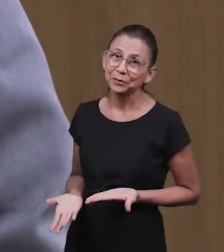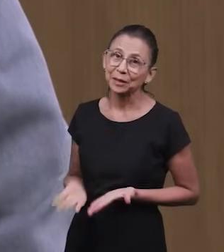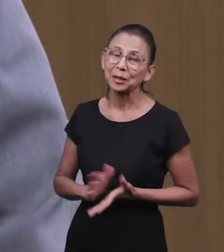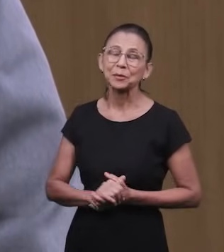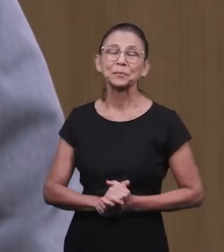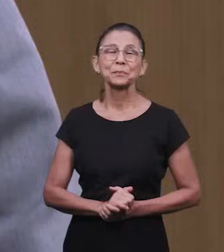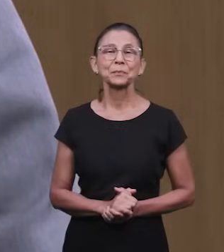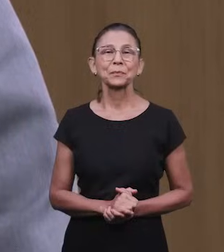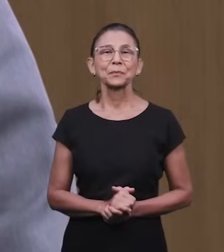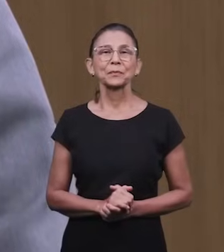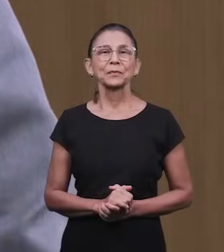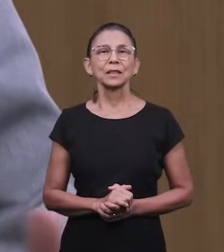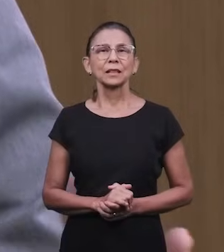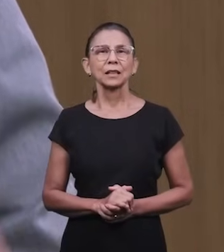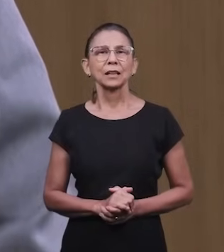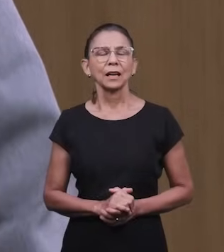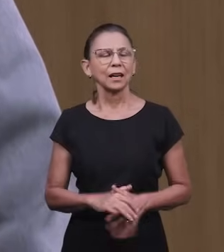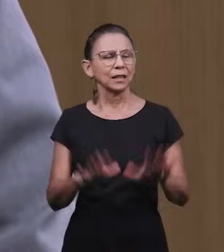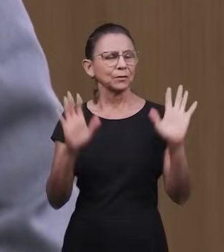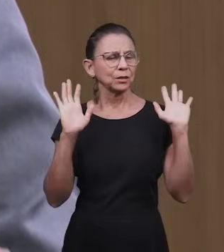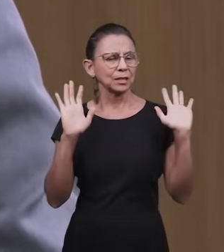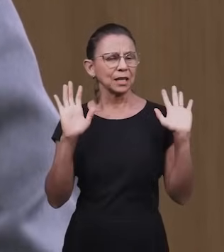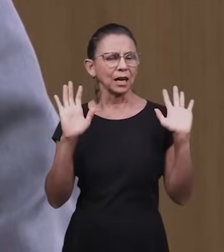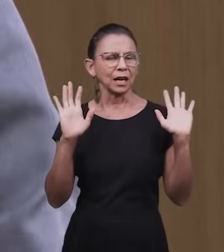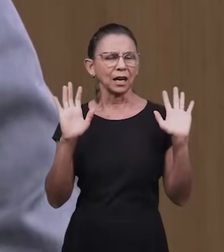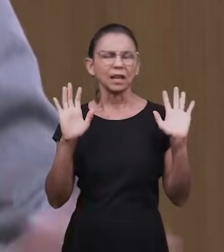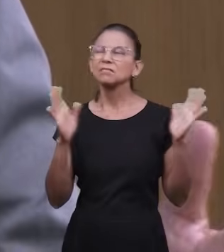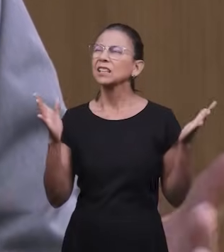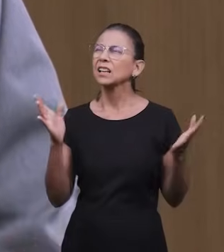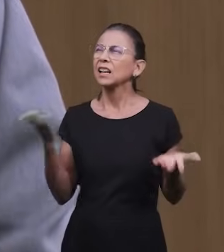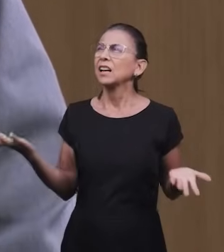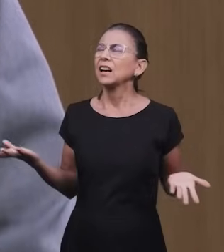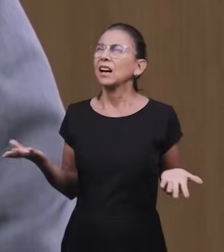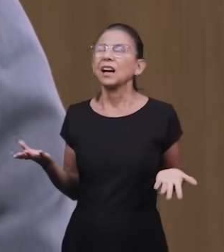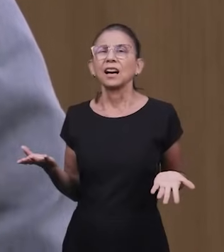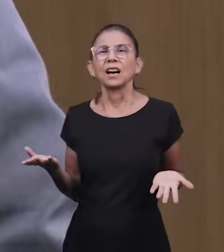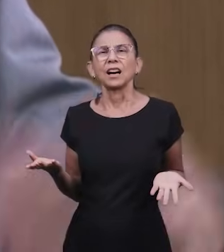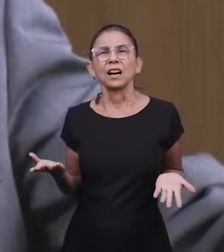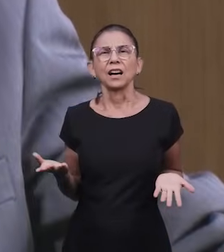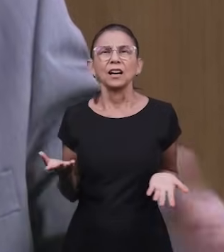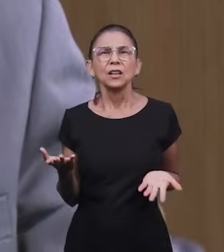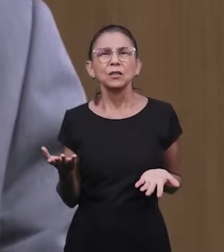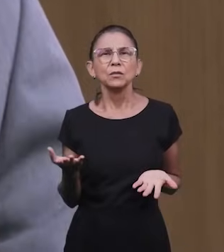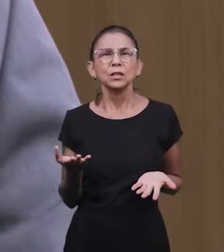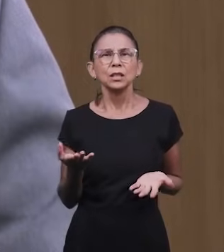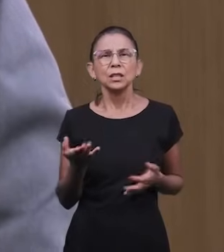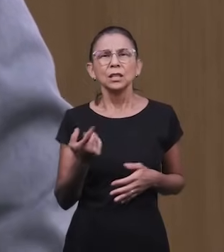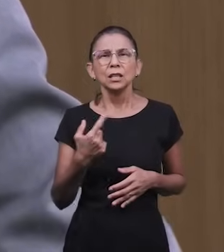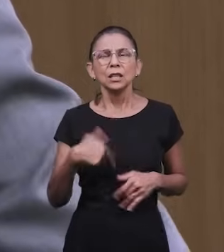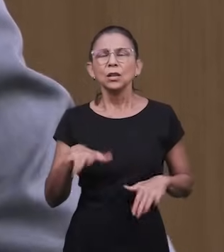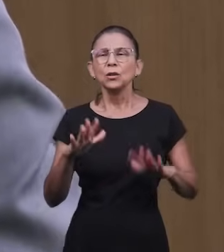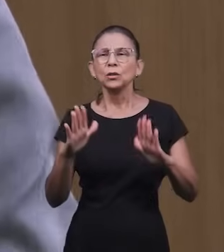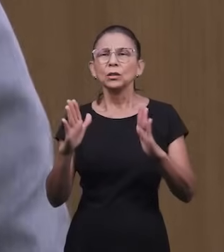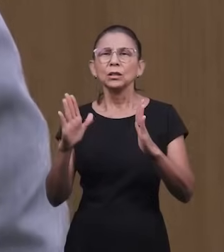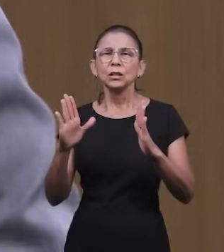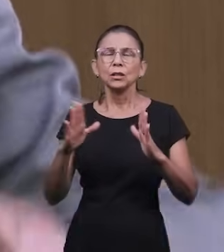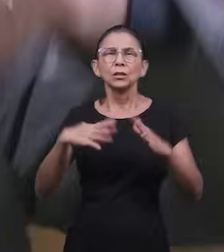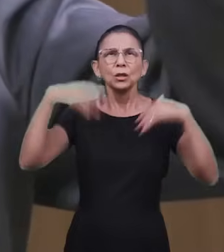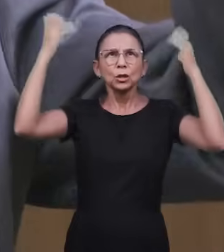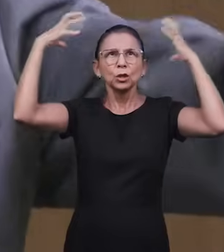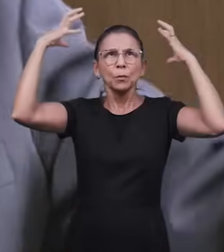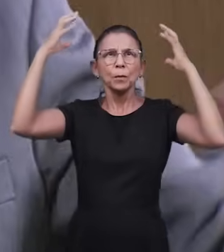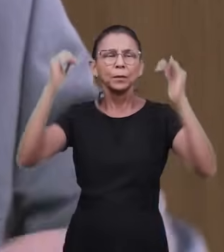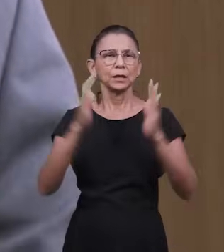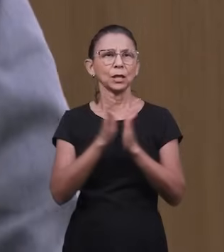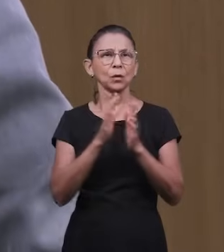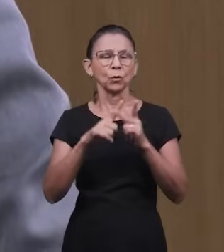todos deveriam fazer sempre, né? Como nós fazemos sempre. Ela orava por tudo. Isso não está certo. Eu vou arrumar o menino para ir para a escola, eu oro pelo menino. Eu vou